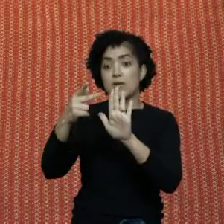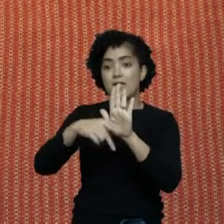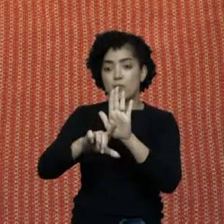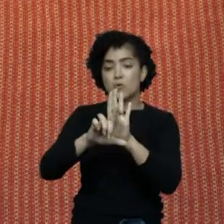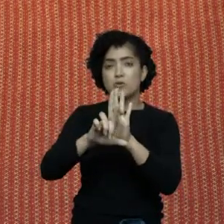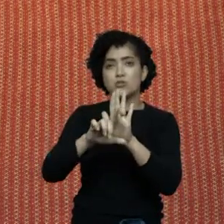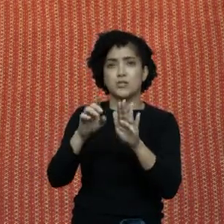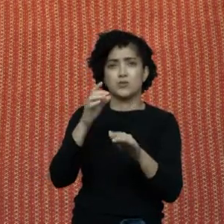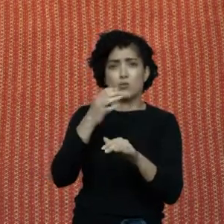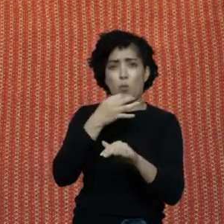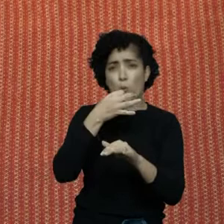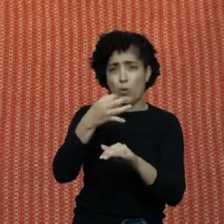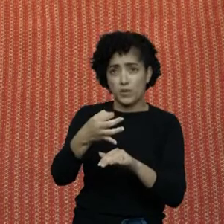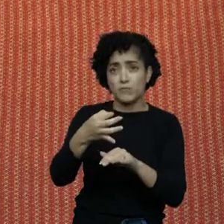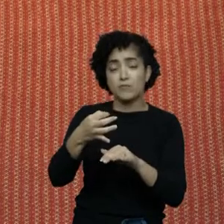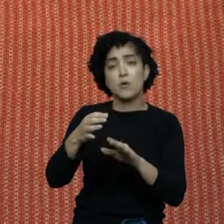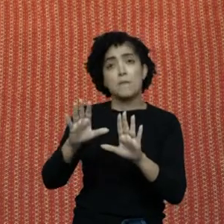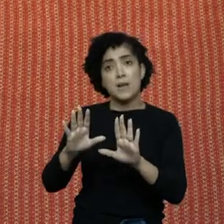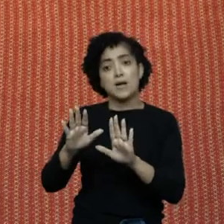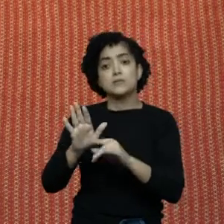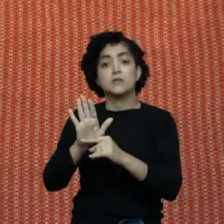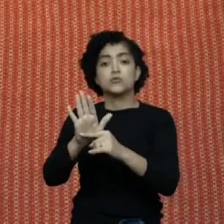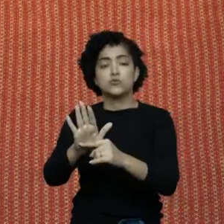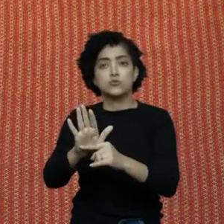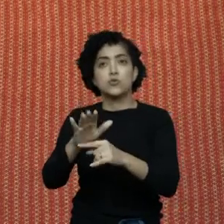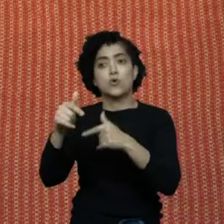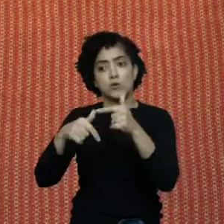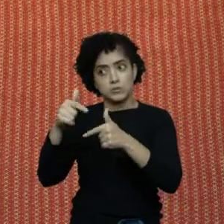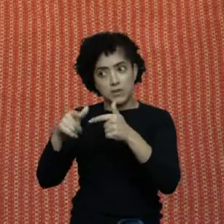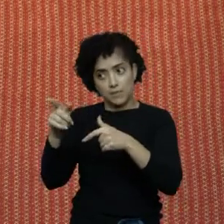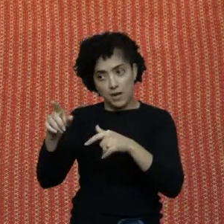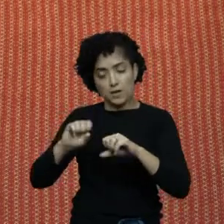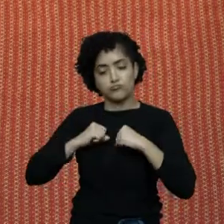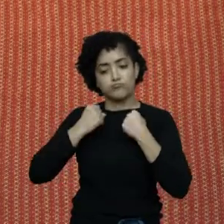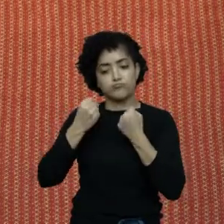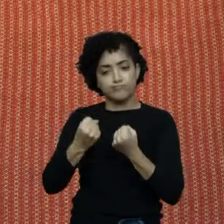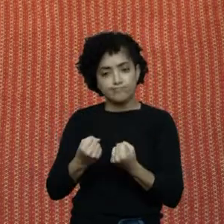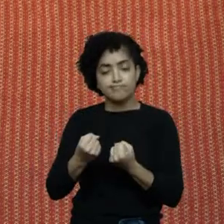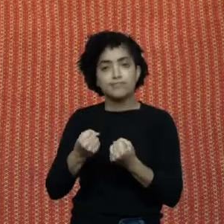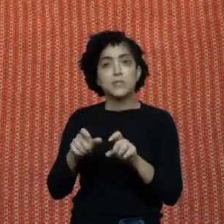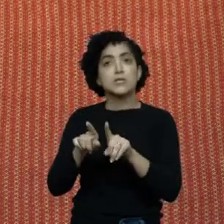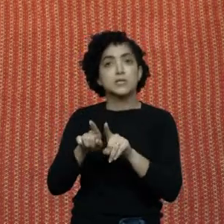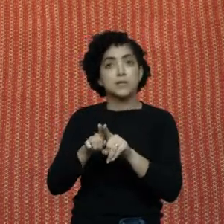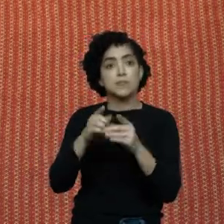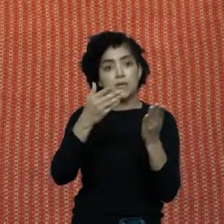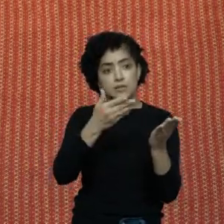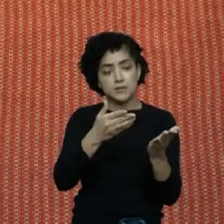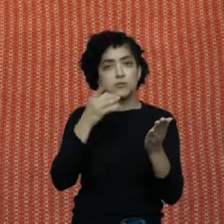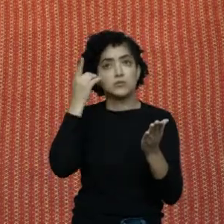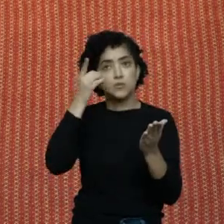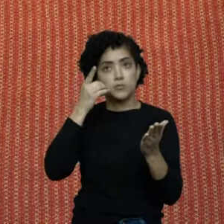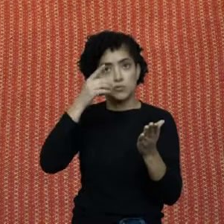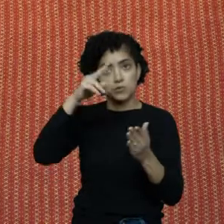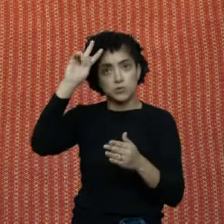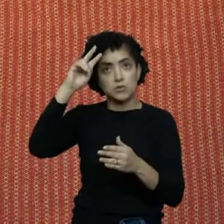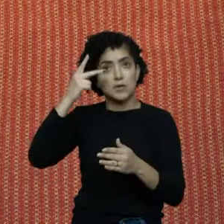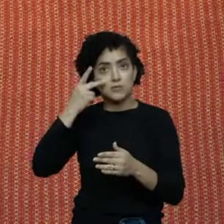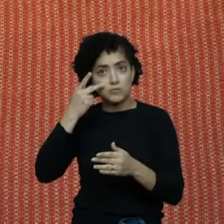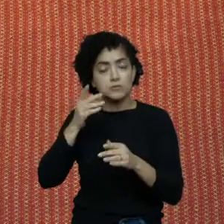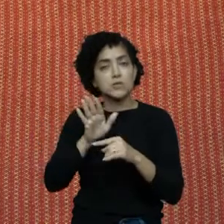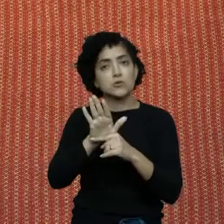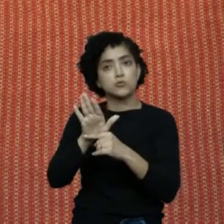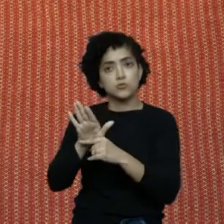horrível e ficou menos horrível Devido ao trabalho árduo do Senhor e também do deputado Milton Alves que muito colaborou para